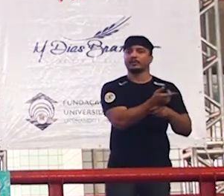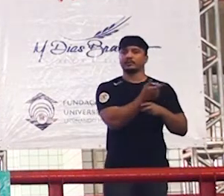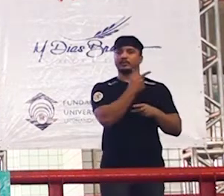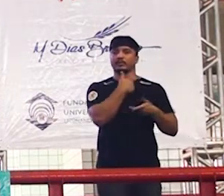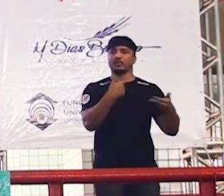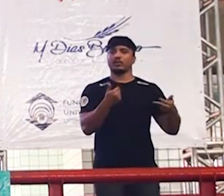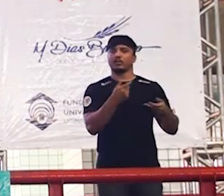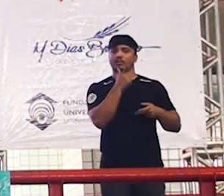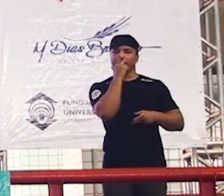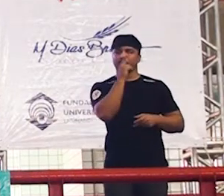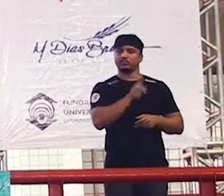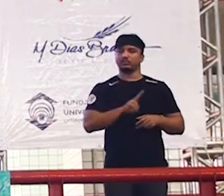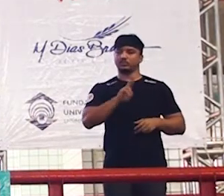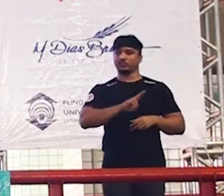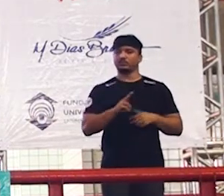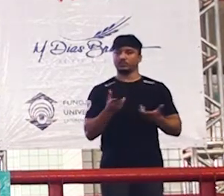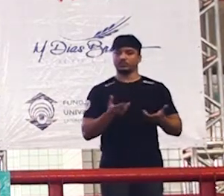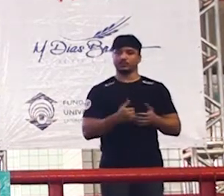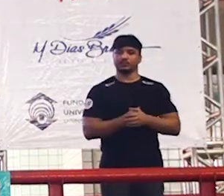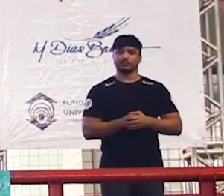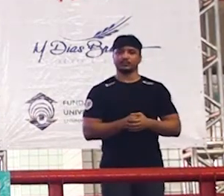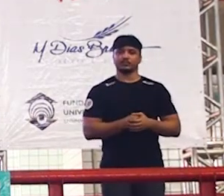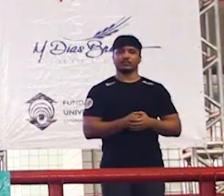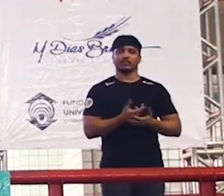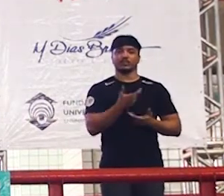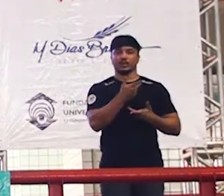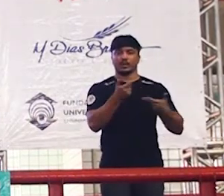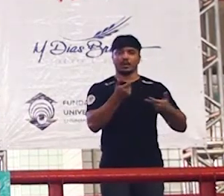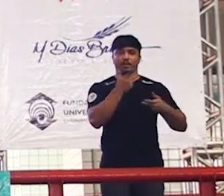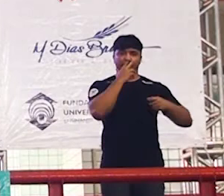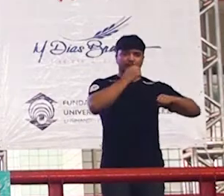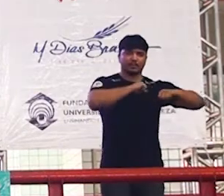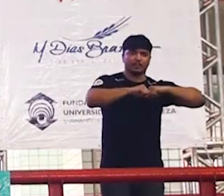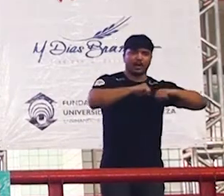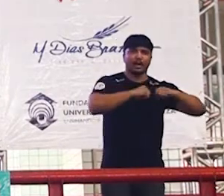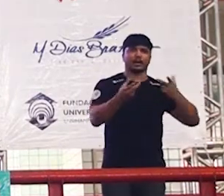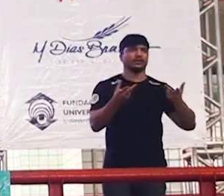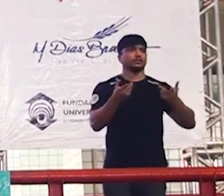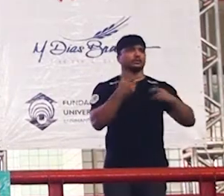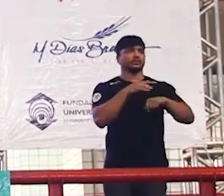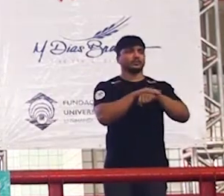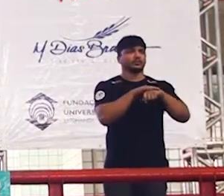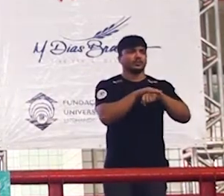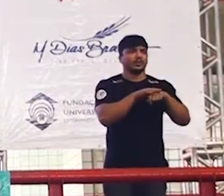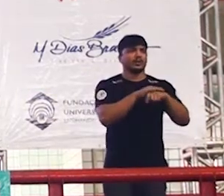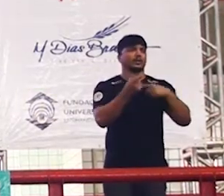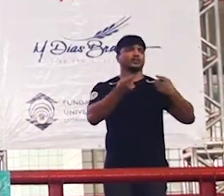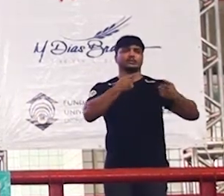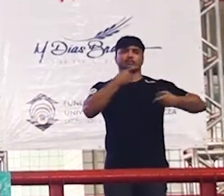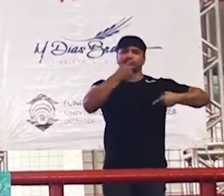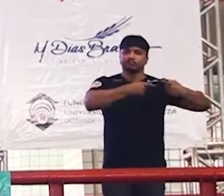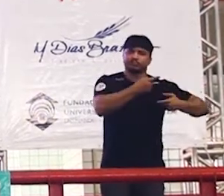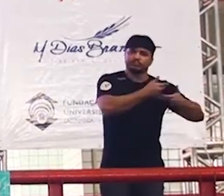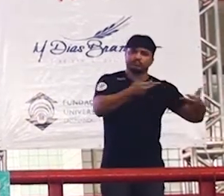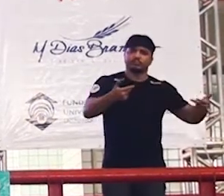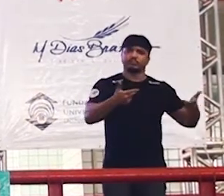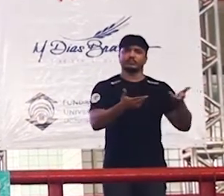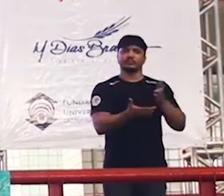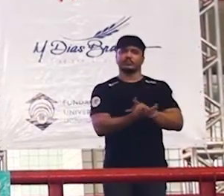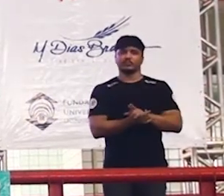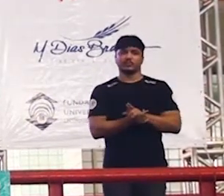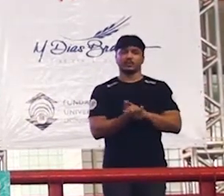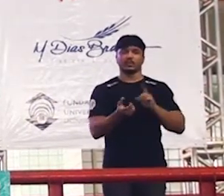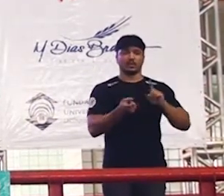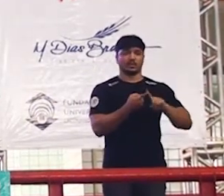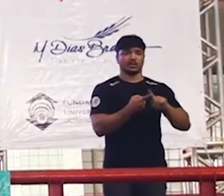muito utilizada em discussões, em debates. Ela é uma arma